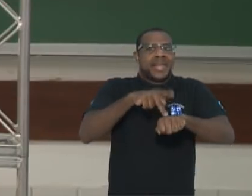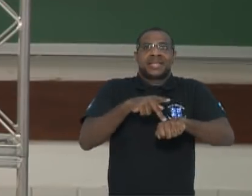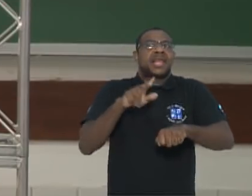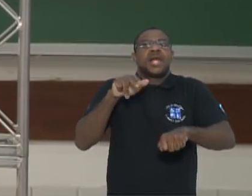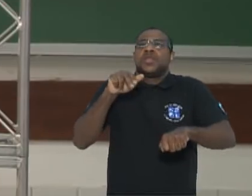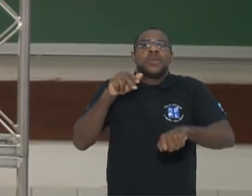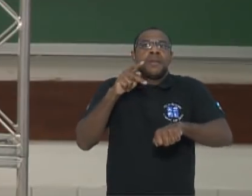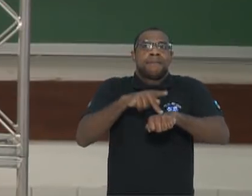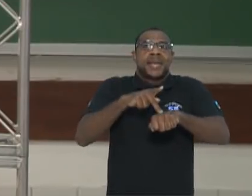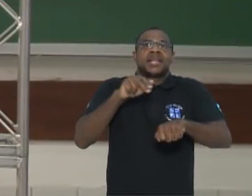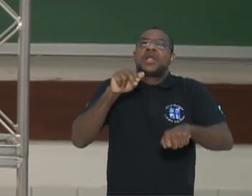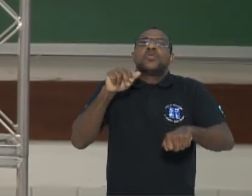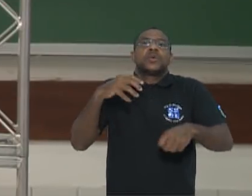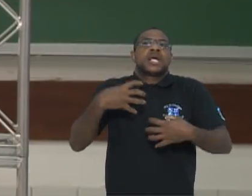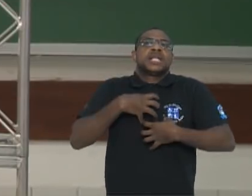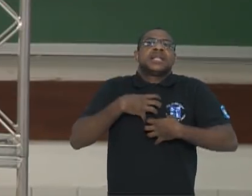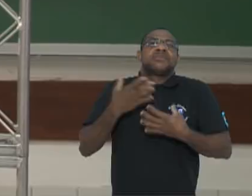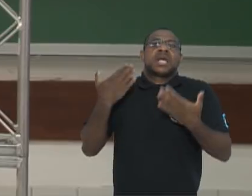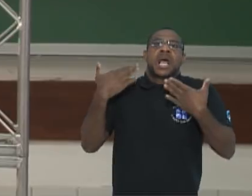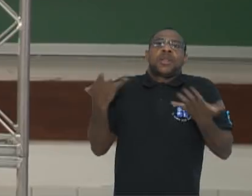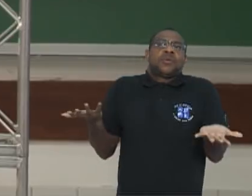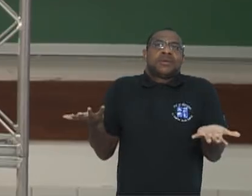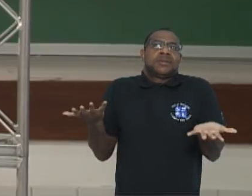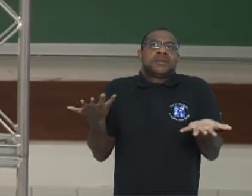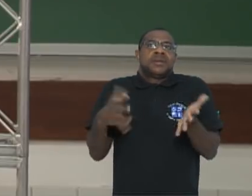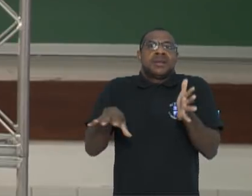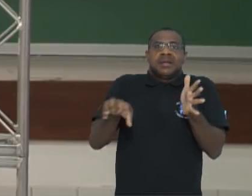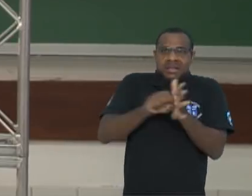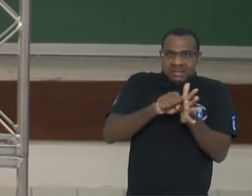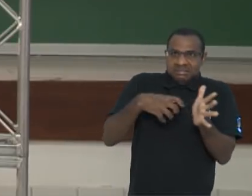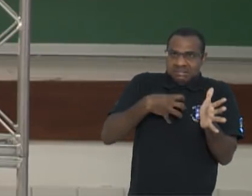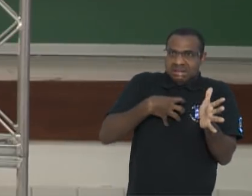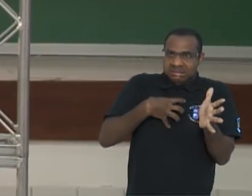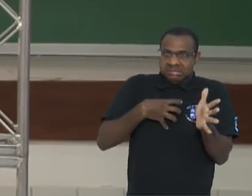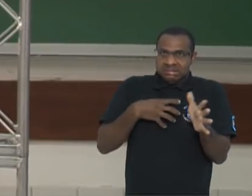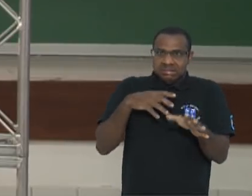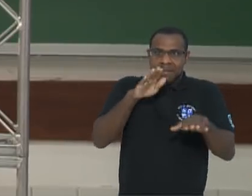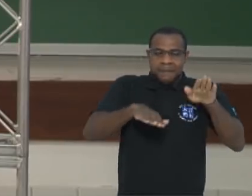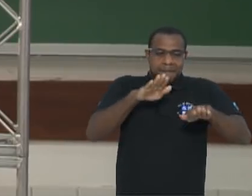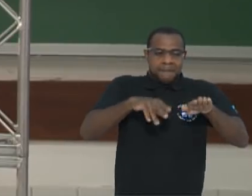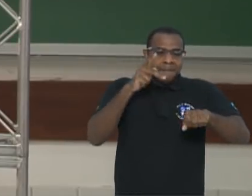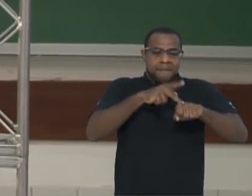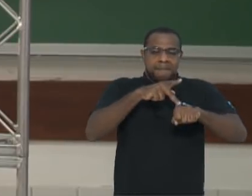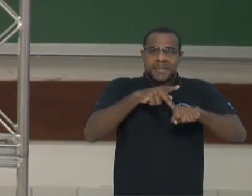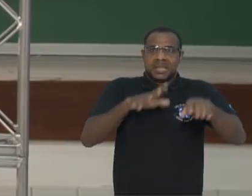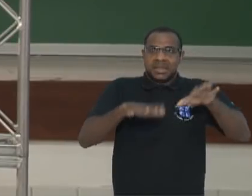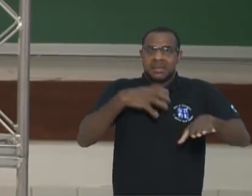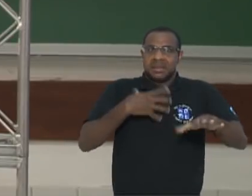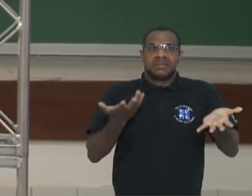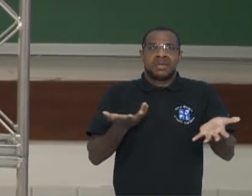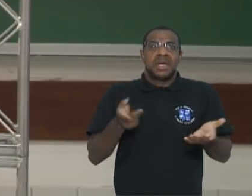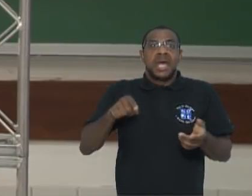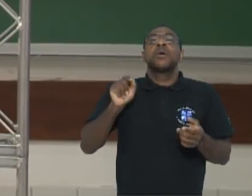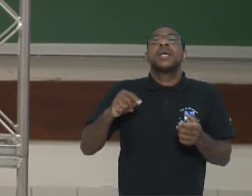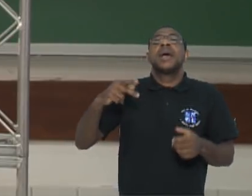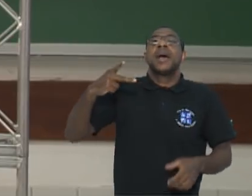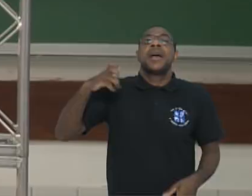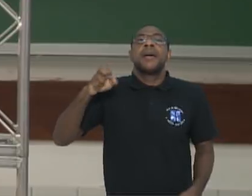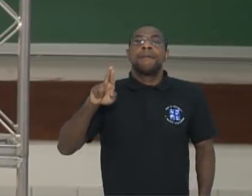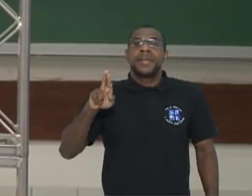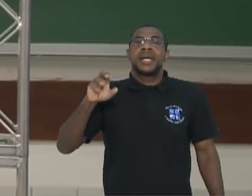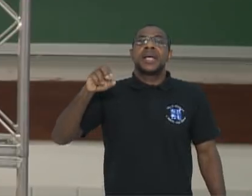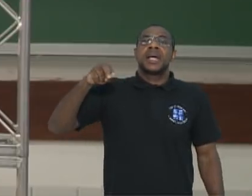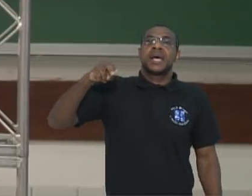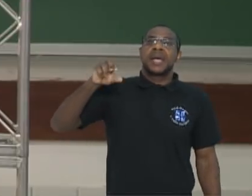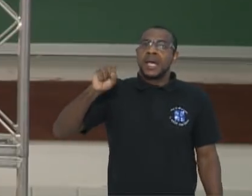de pessoas, de persona. Lembra que pessoas veio de persona? Então, a gente tem que é uma personificação, né? Não tem como as pedras